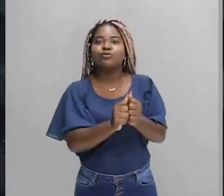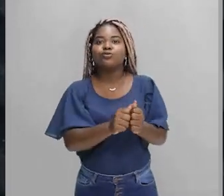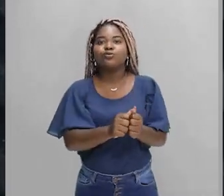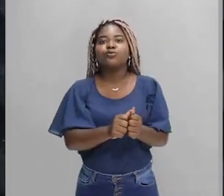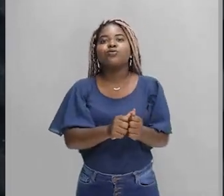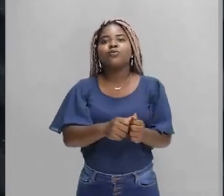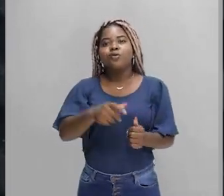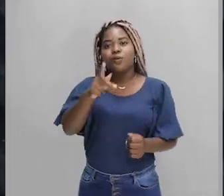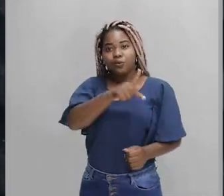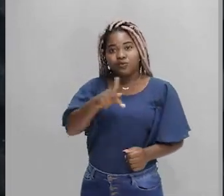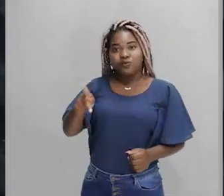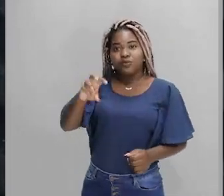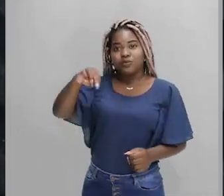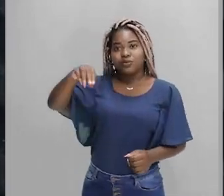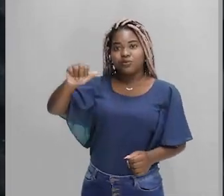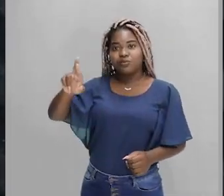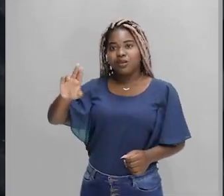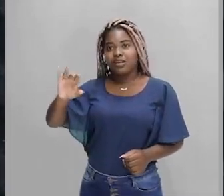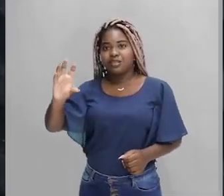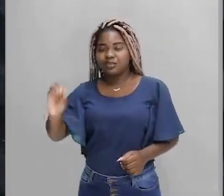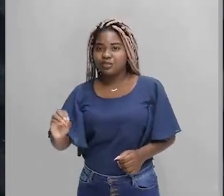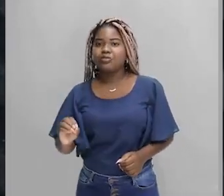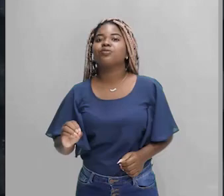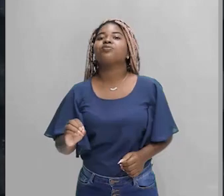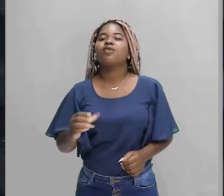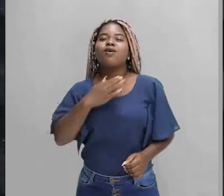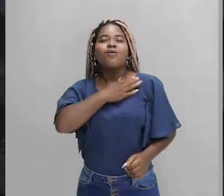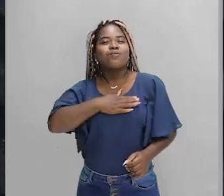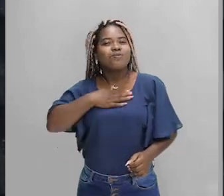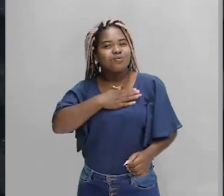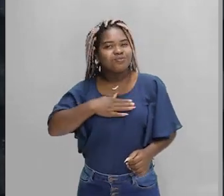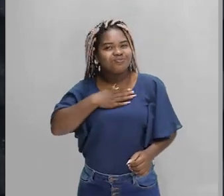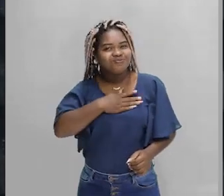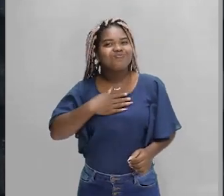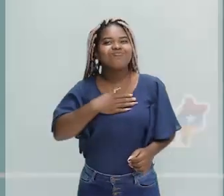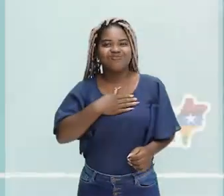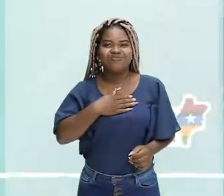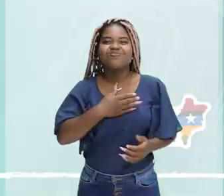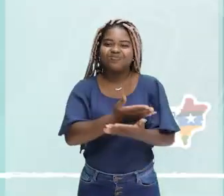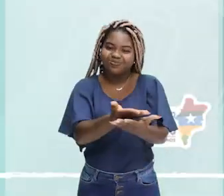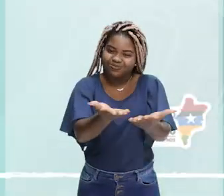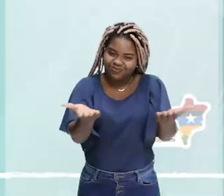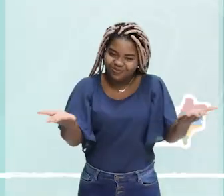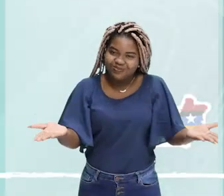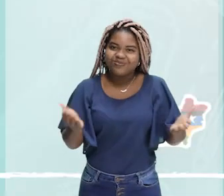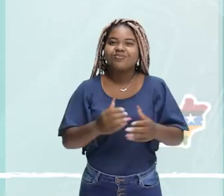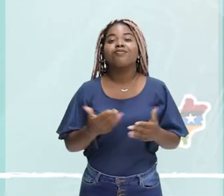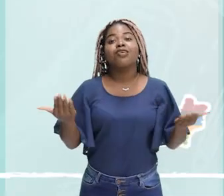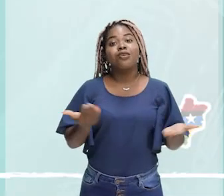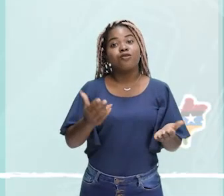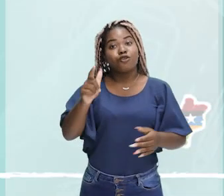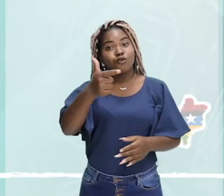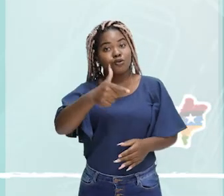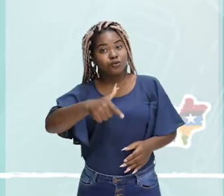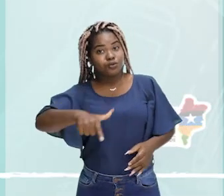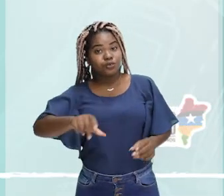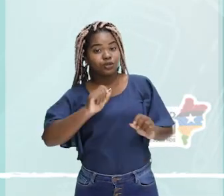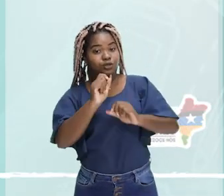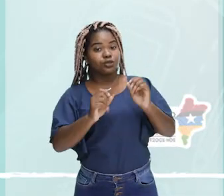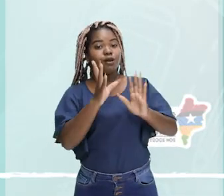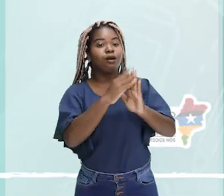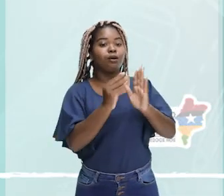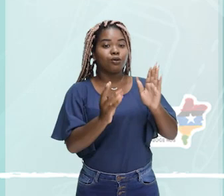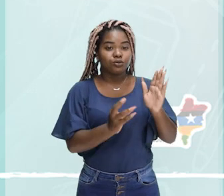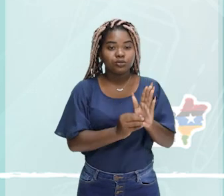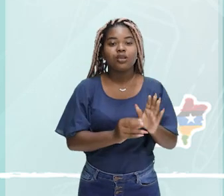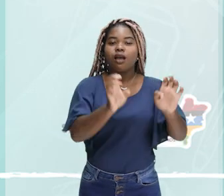tá? É um prazer mais uma vez estar aqui. Hoje, galera, a gente vai dar continuidade, né, falando sobre as estruturas do nosso planeta.